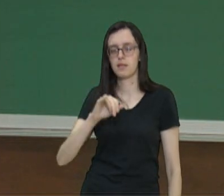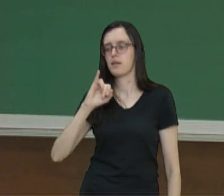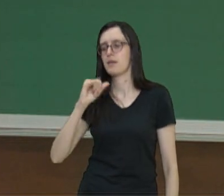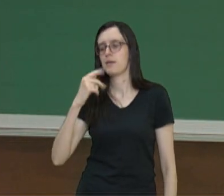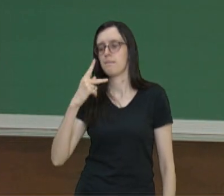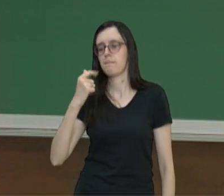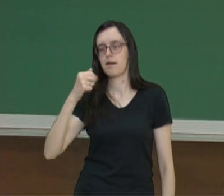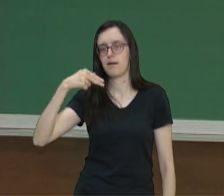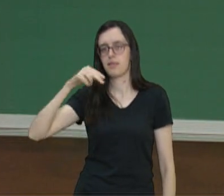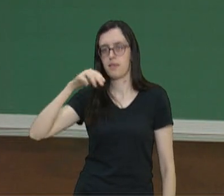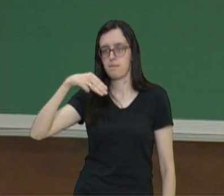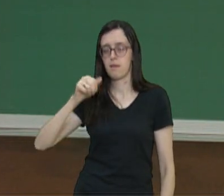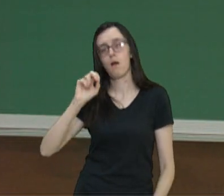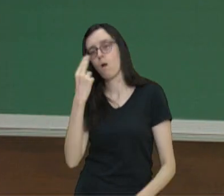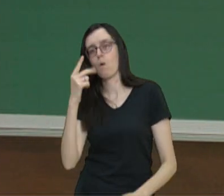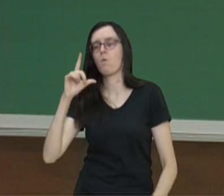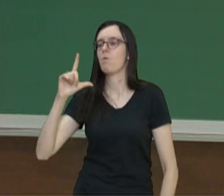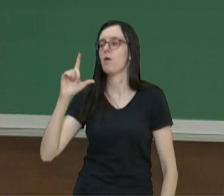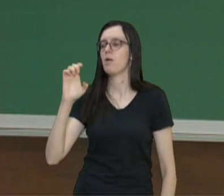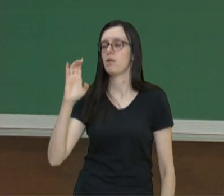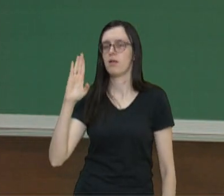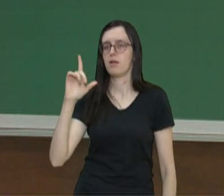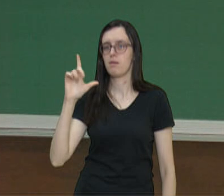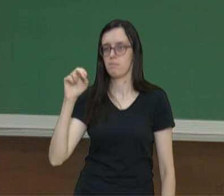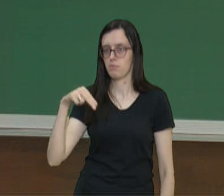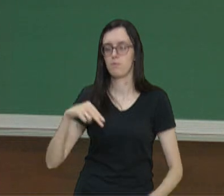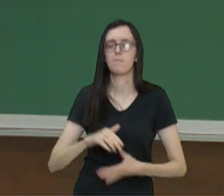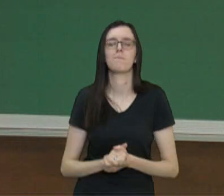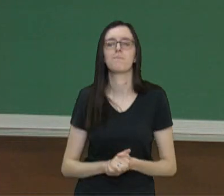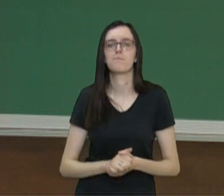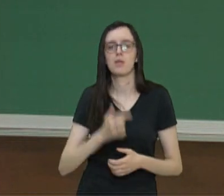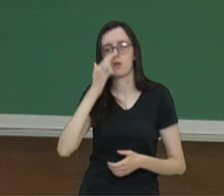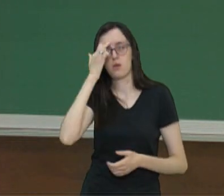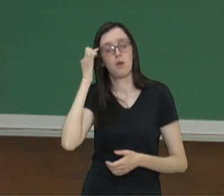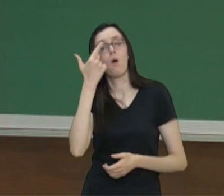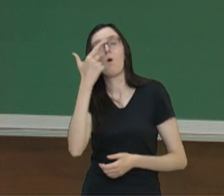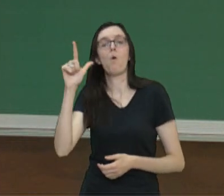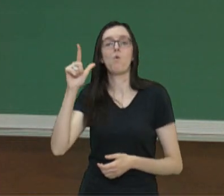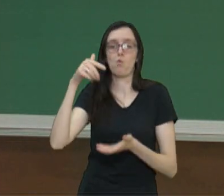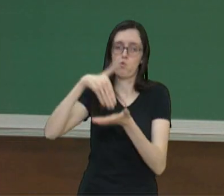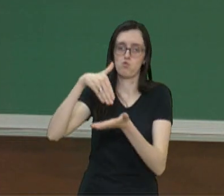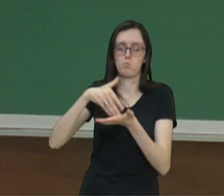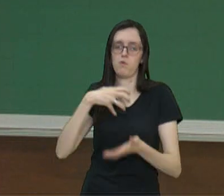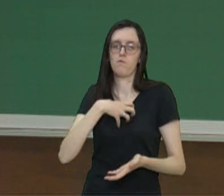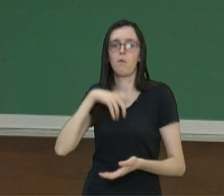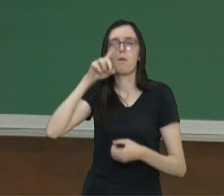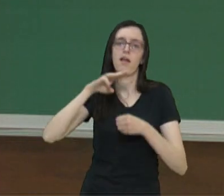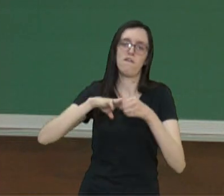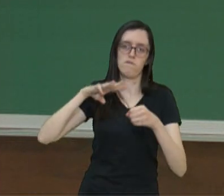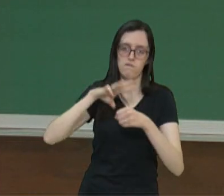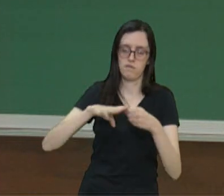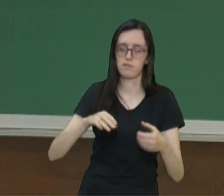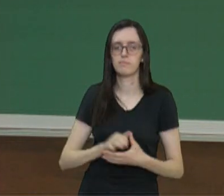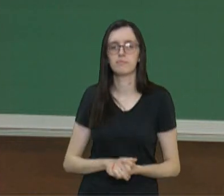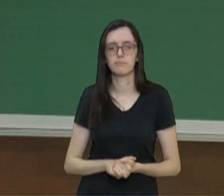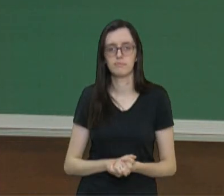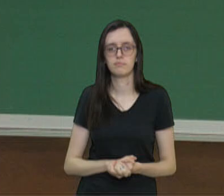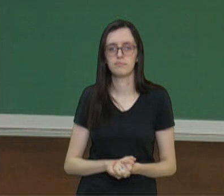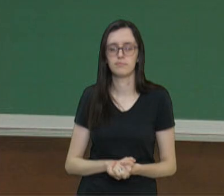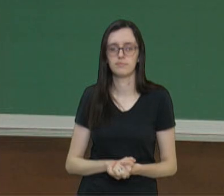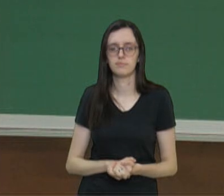Leblon, se você está nesses bairros, né? E a última maneira que eu tenho é a minha van. From the